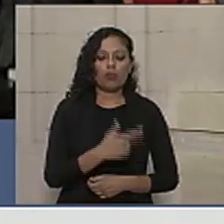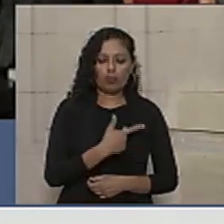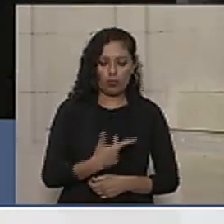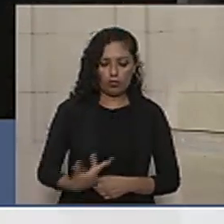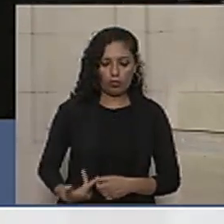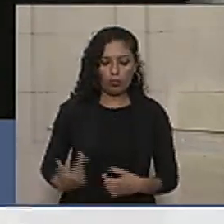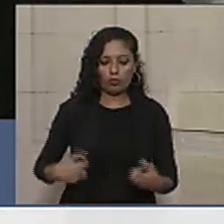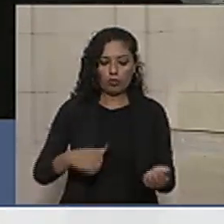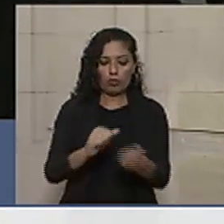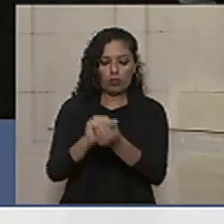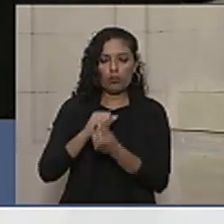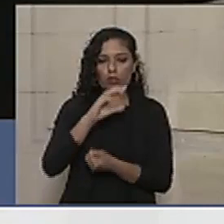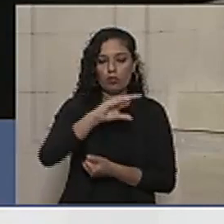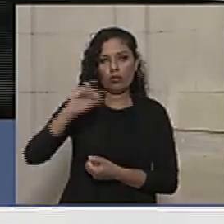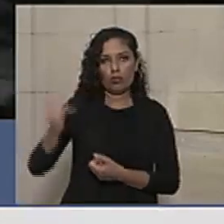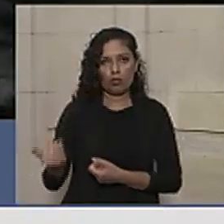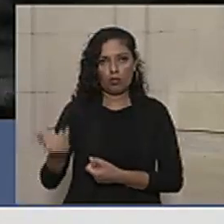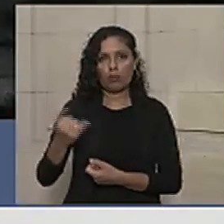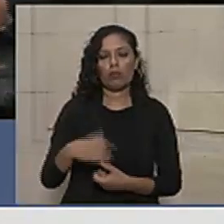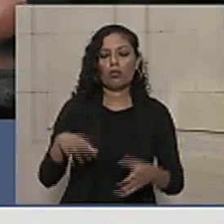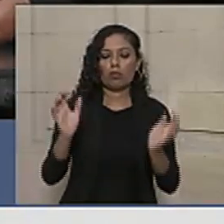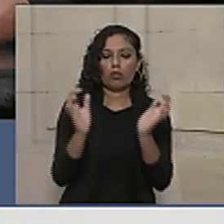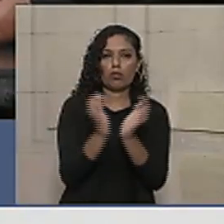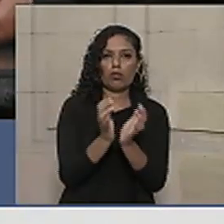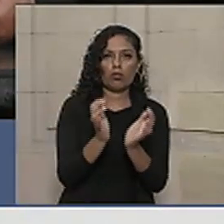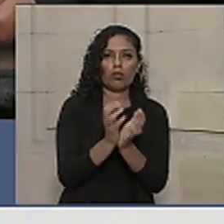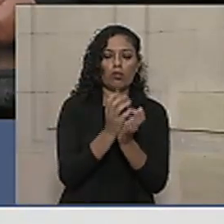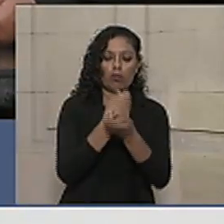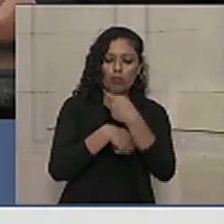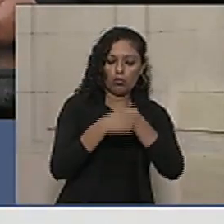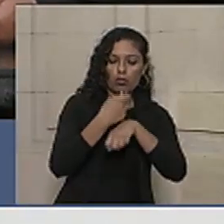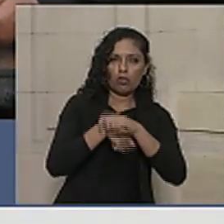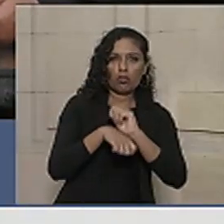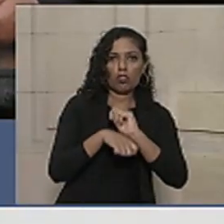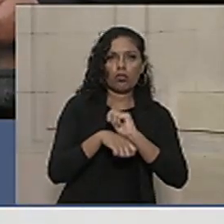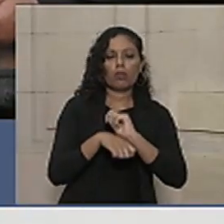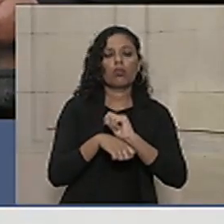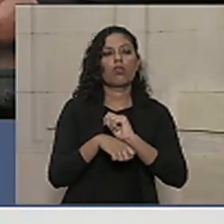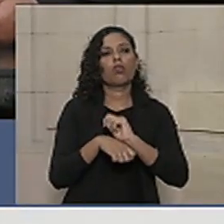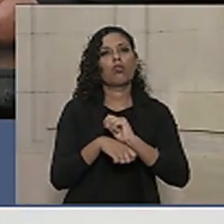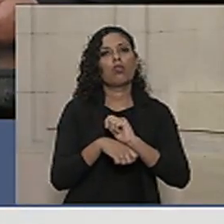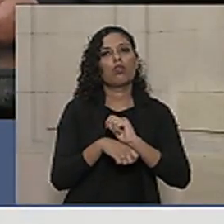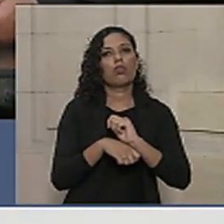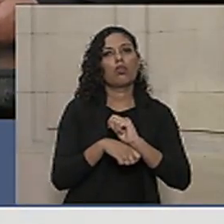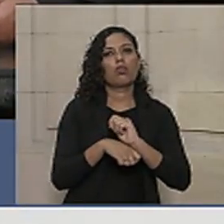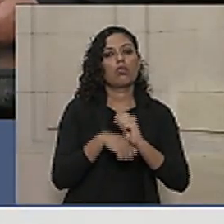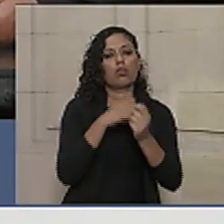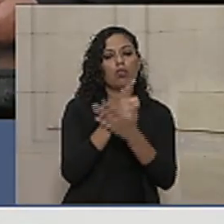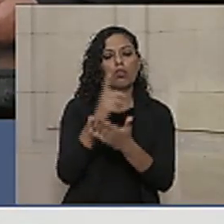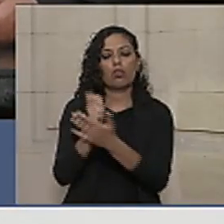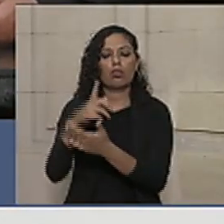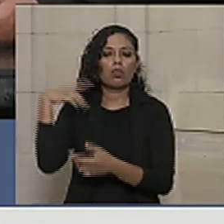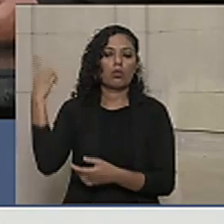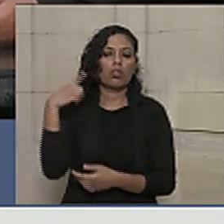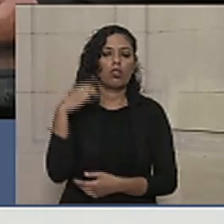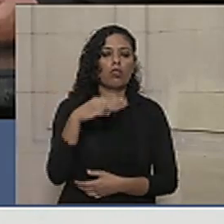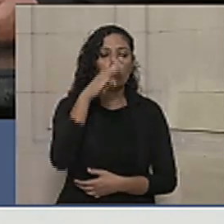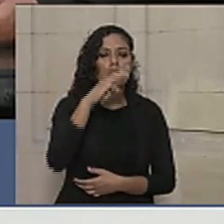Presidente, acompanhe a CCJ. Pela Comissão de Economia, Indústria e Comércio, deputado Valdec